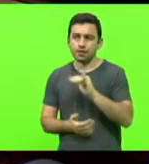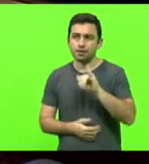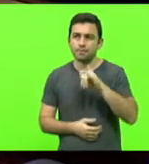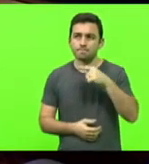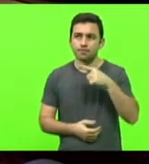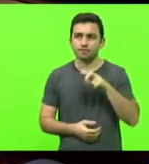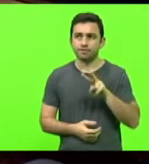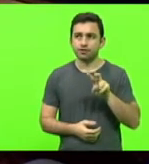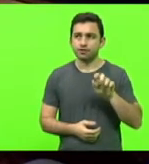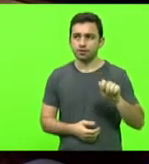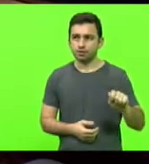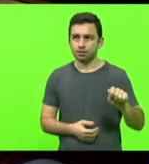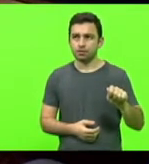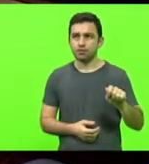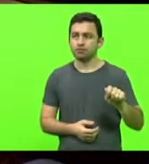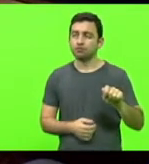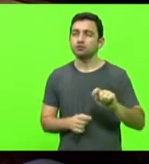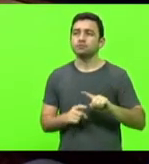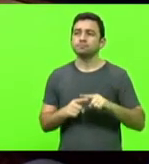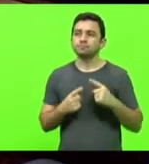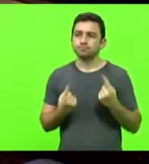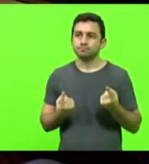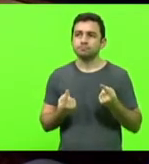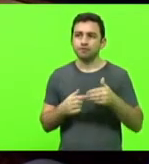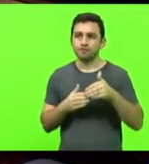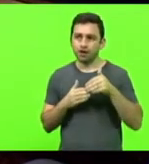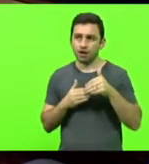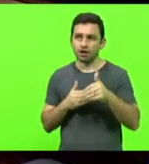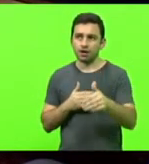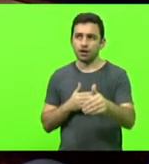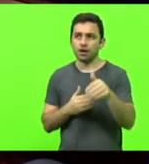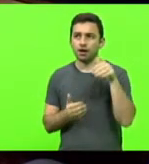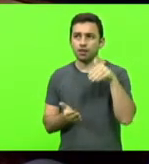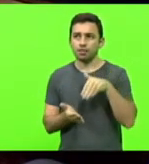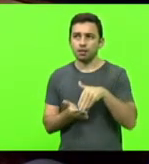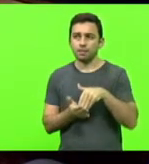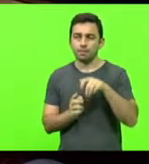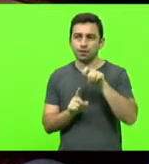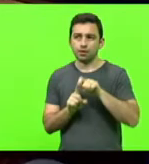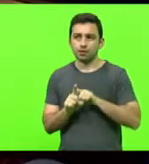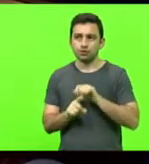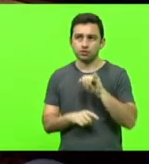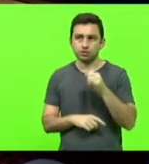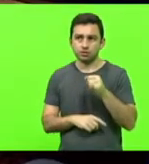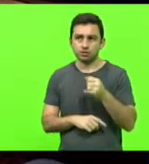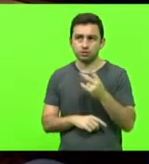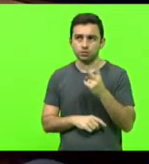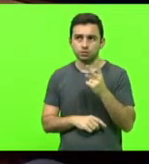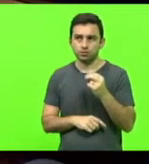cujo fato gerador tem ocorrido até o mês de janeiro de 2020,